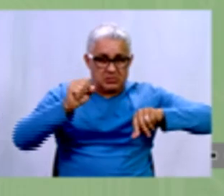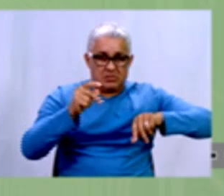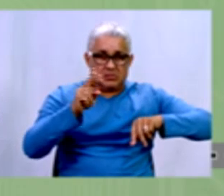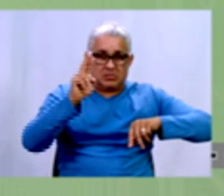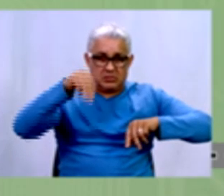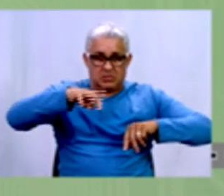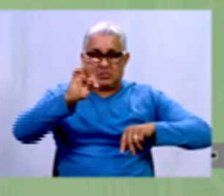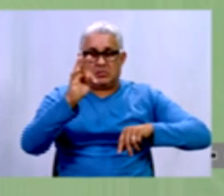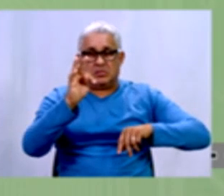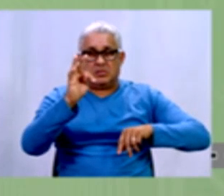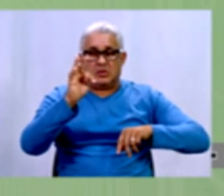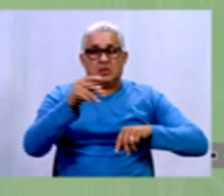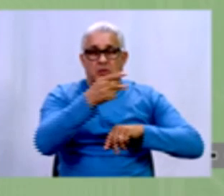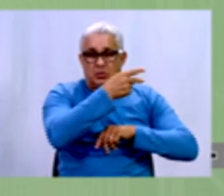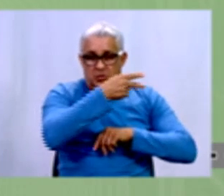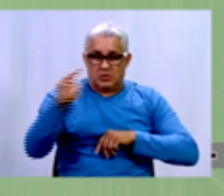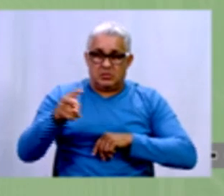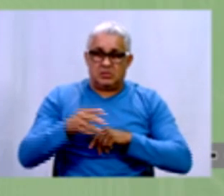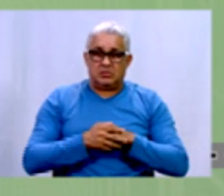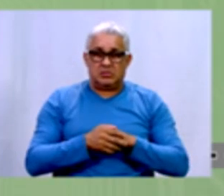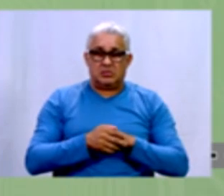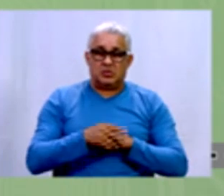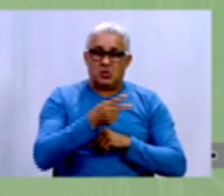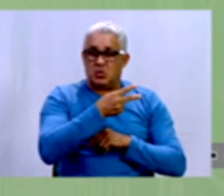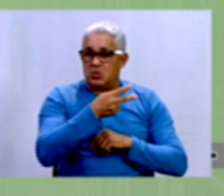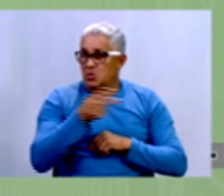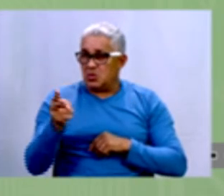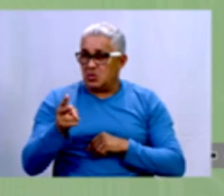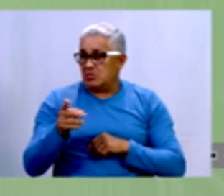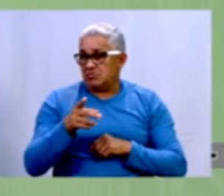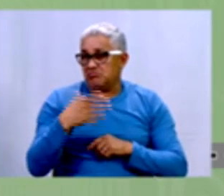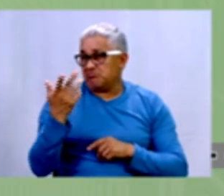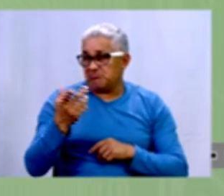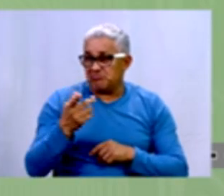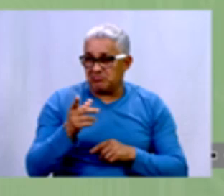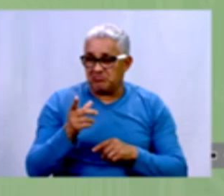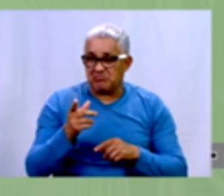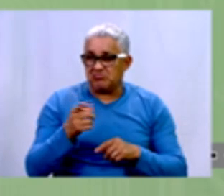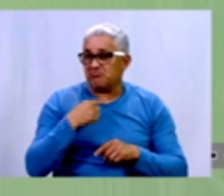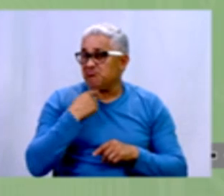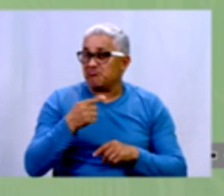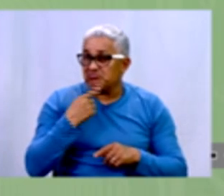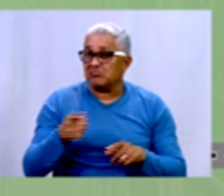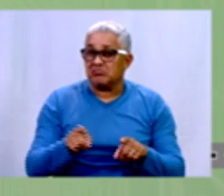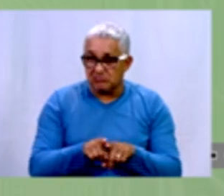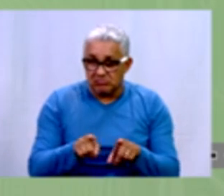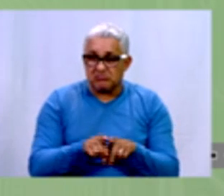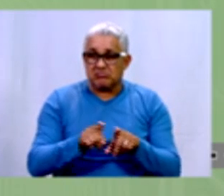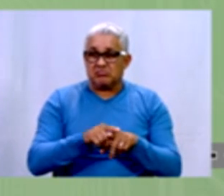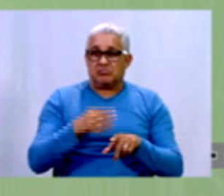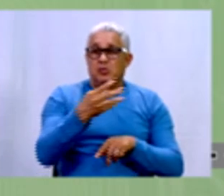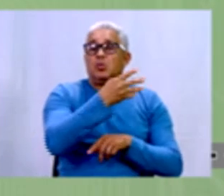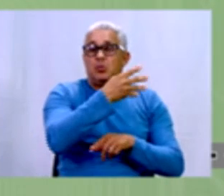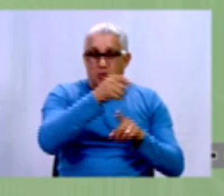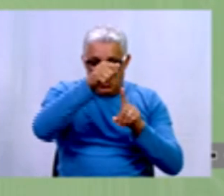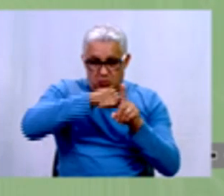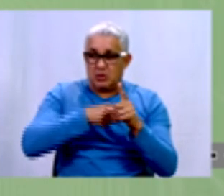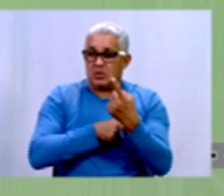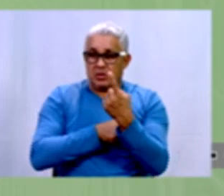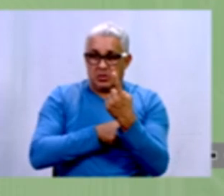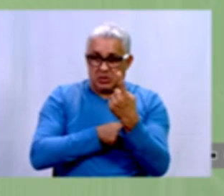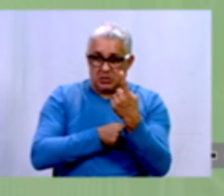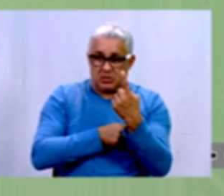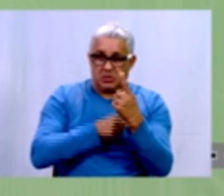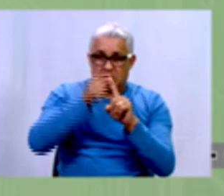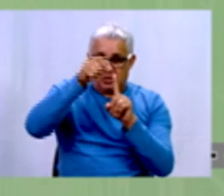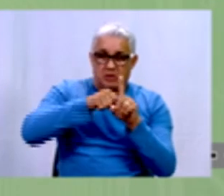semanas. Se acha que que 2 semanas é um tempo muito curto, pode fazer o sprint de 4 semanas. Mas então,